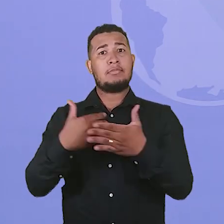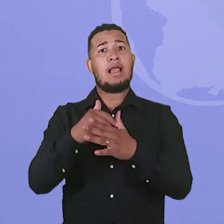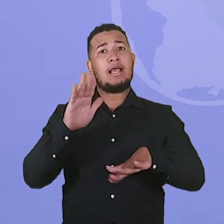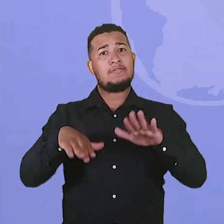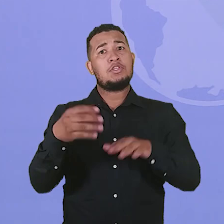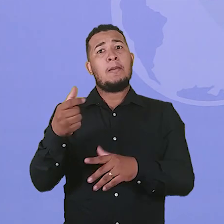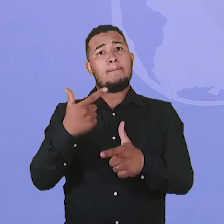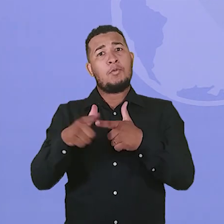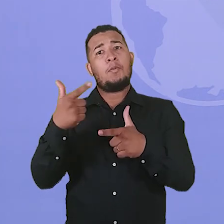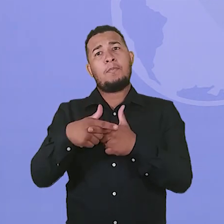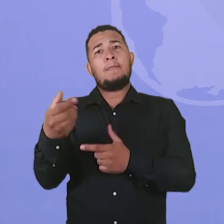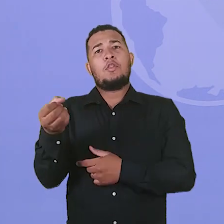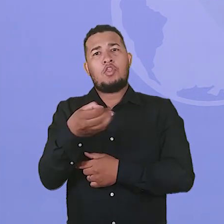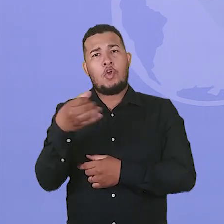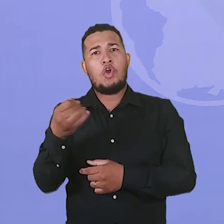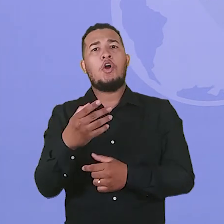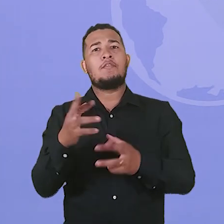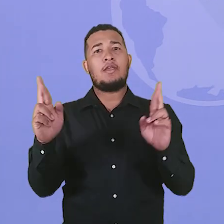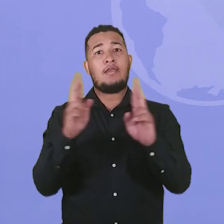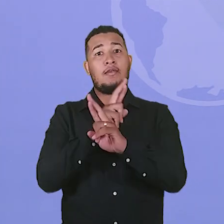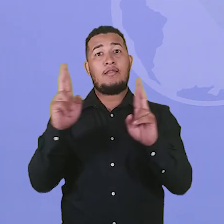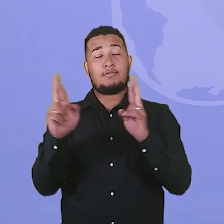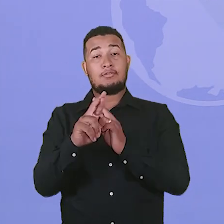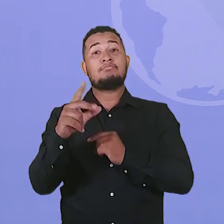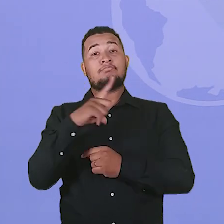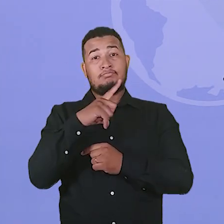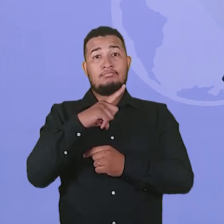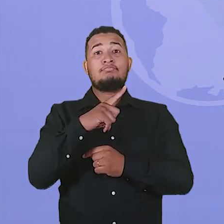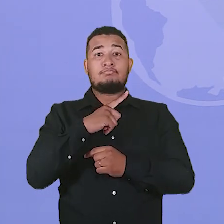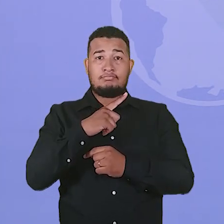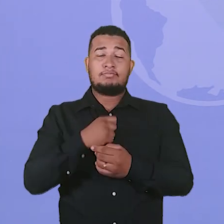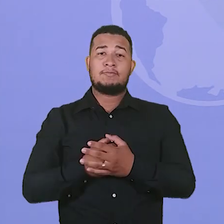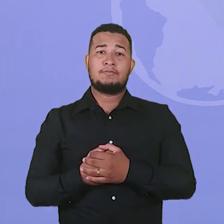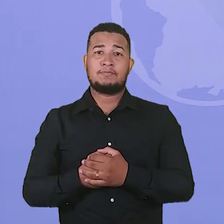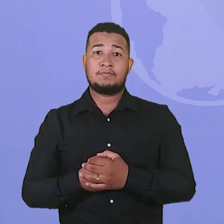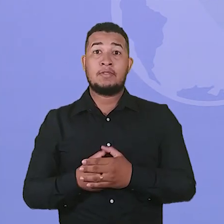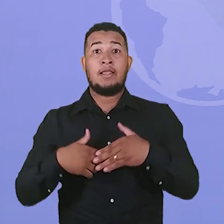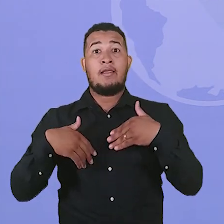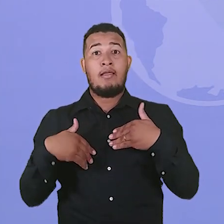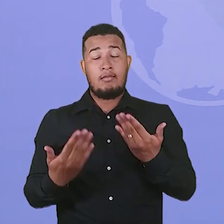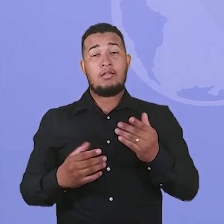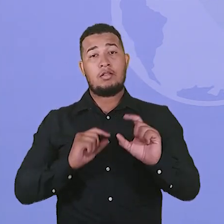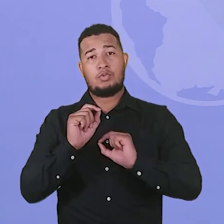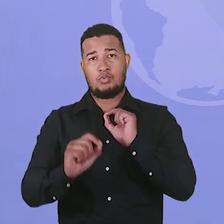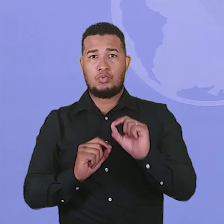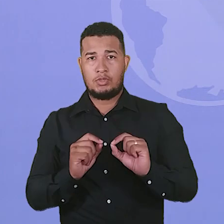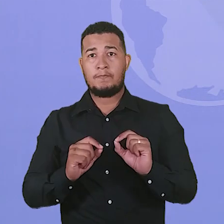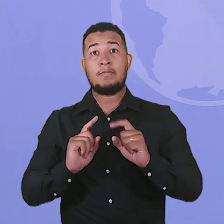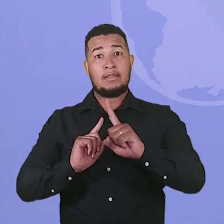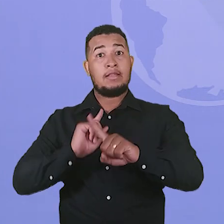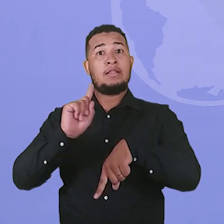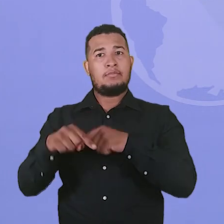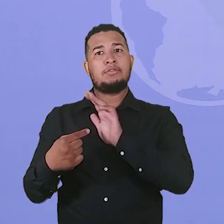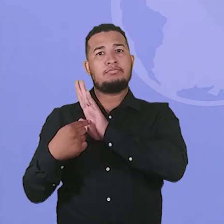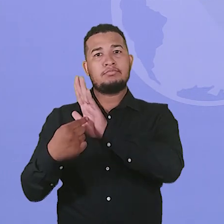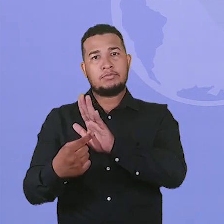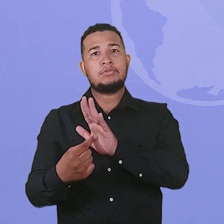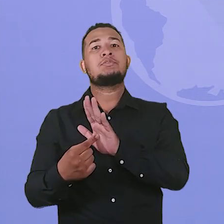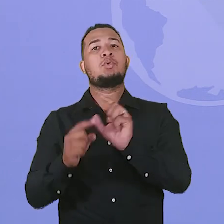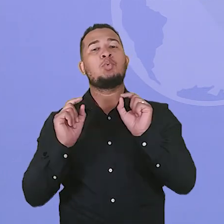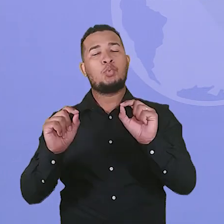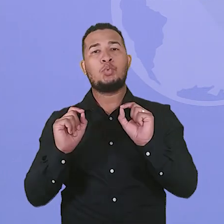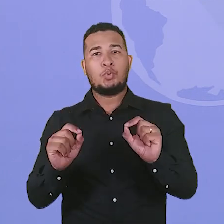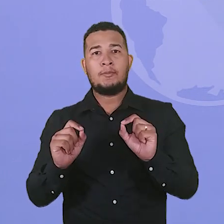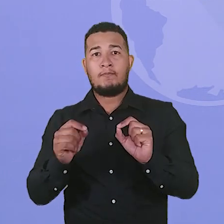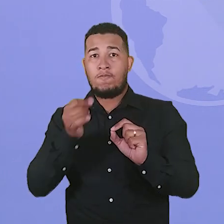novos problemas que essas novas relações começam a aparecer para a gente. Então, em seguida, nós